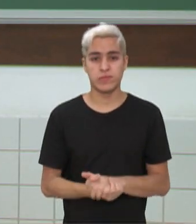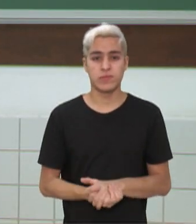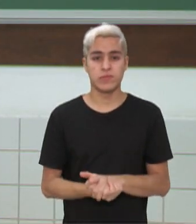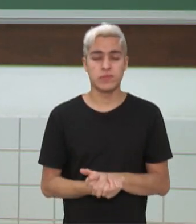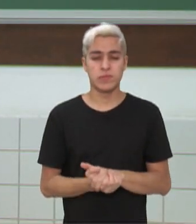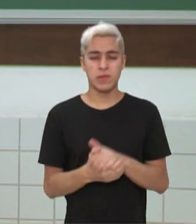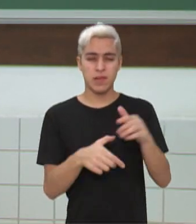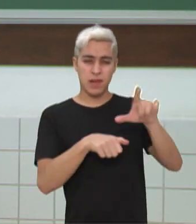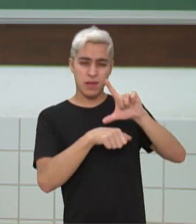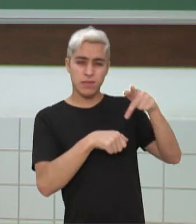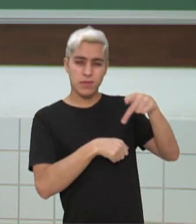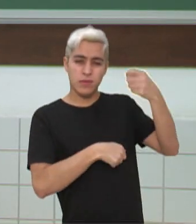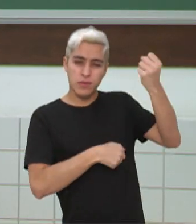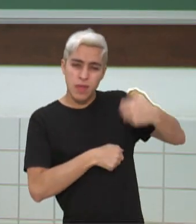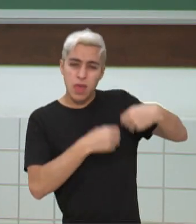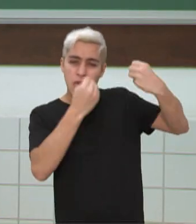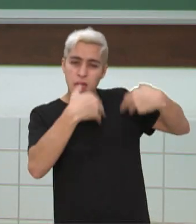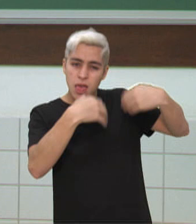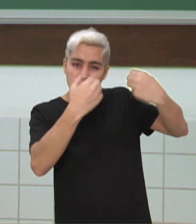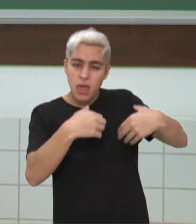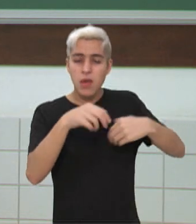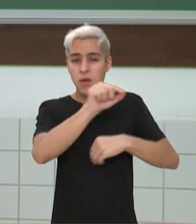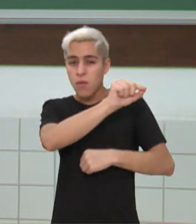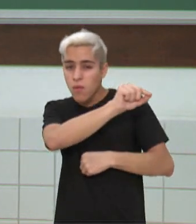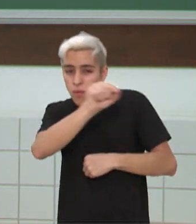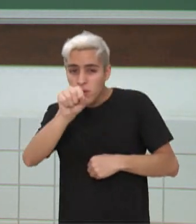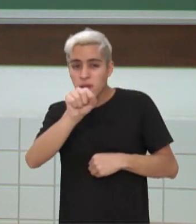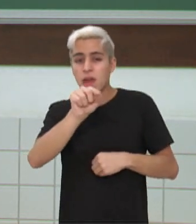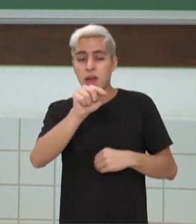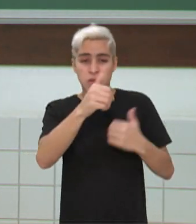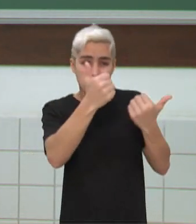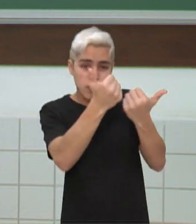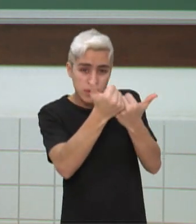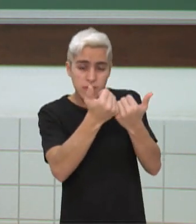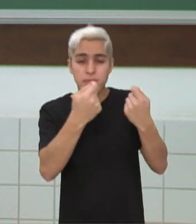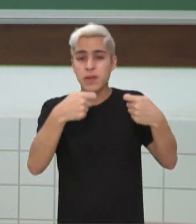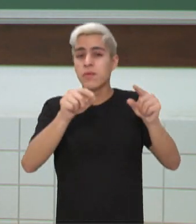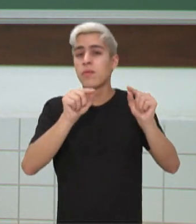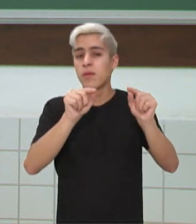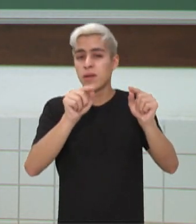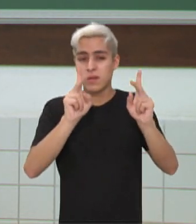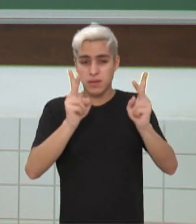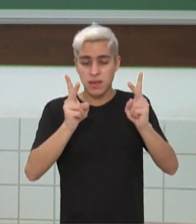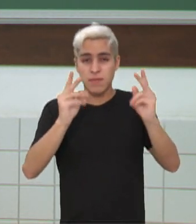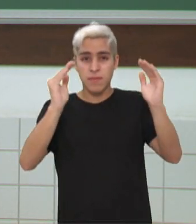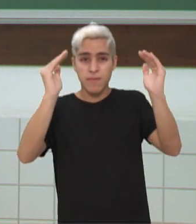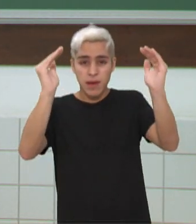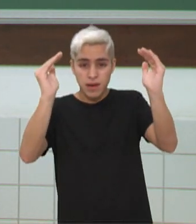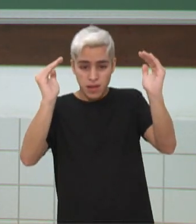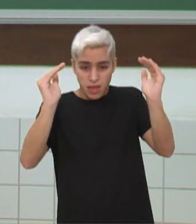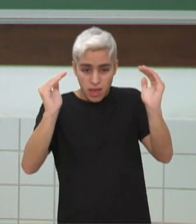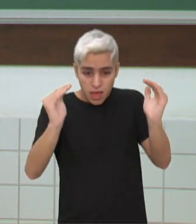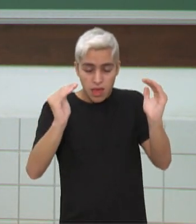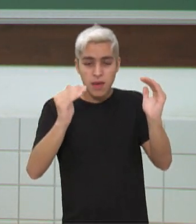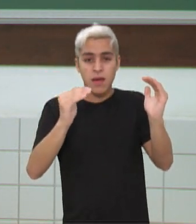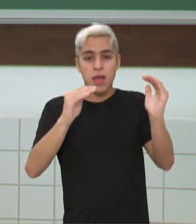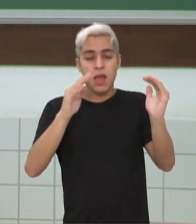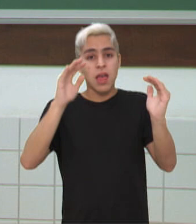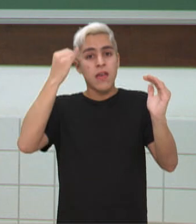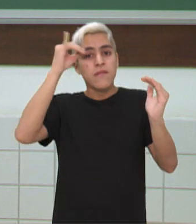o professor já falou várias vezes, né? Tudo que você for substituir, faça isso entre parênteses, para não